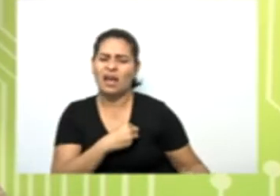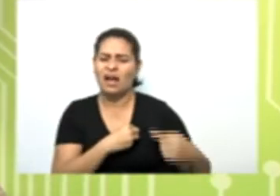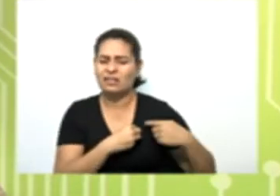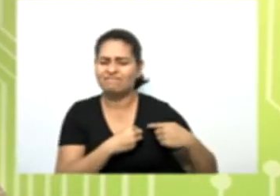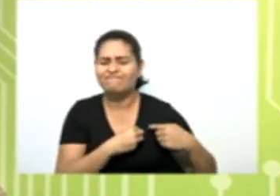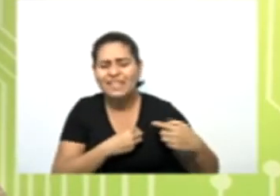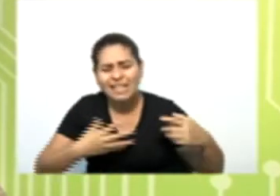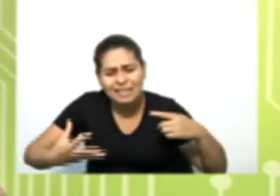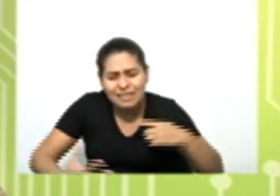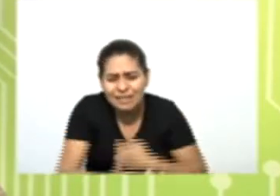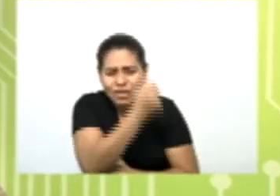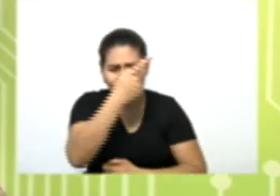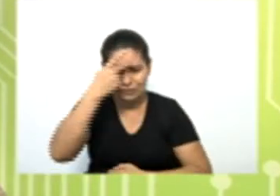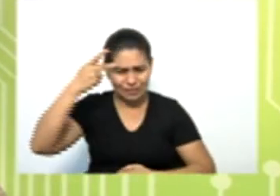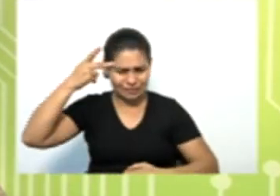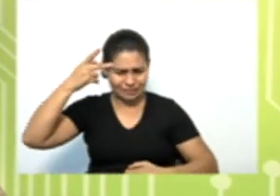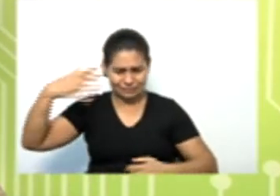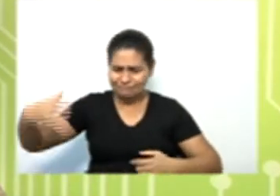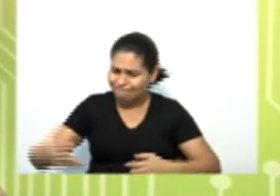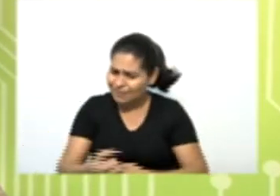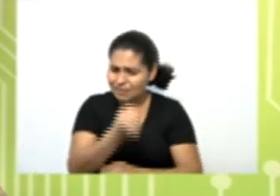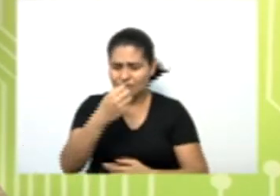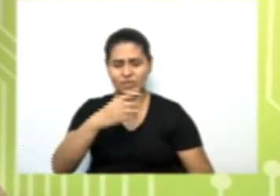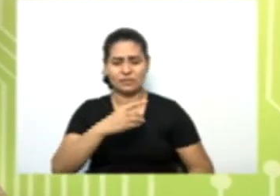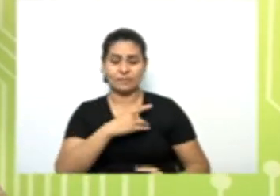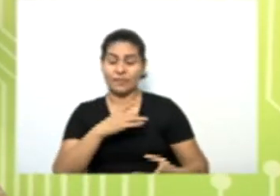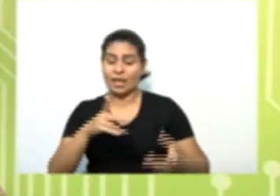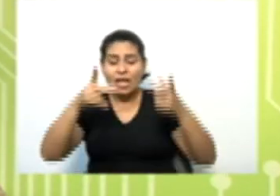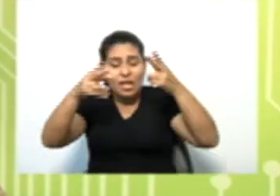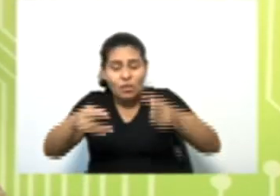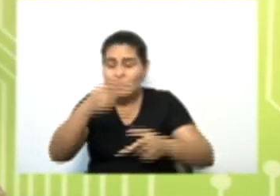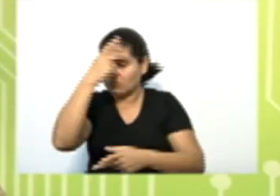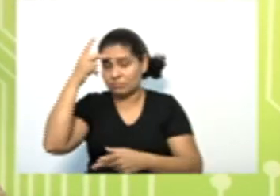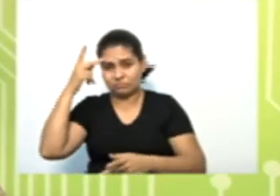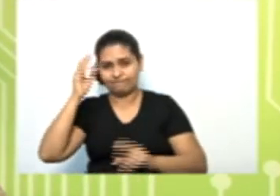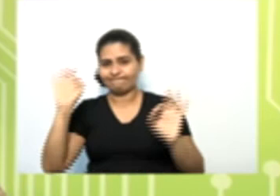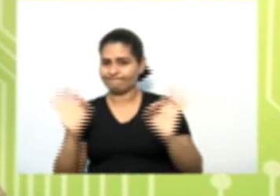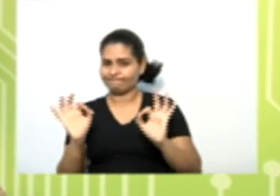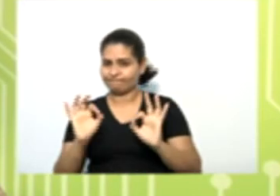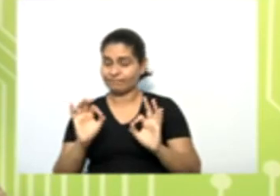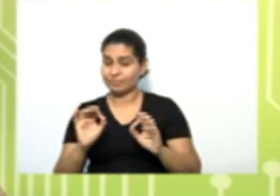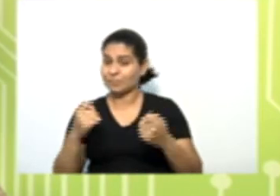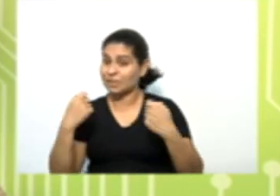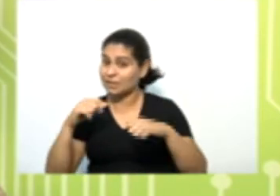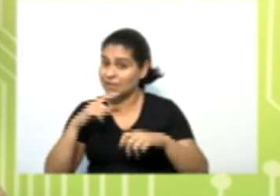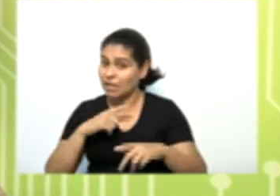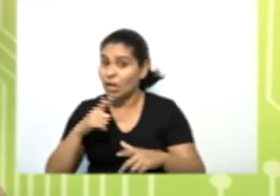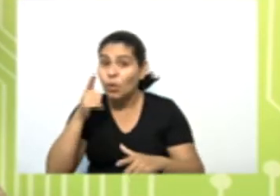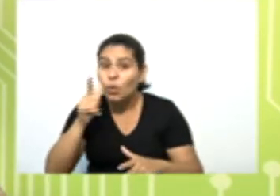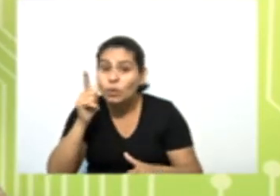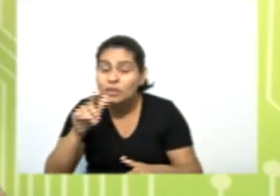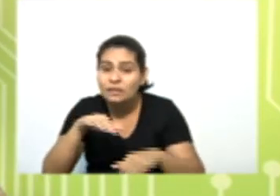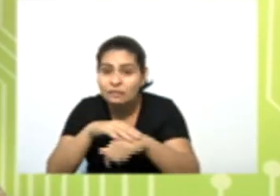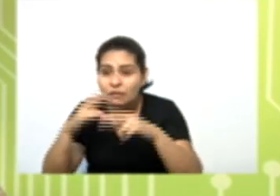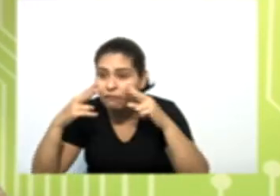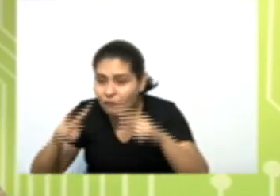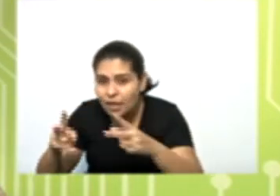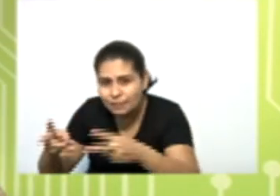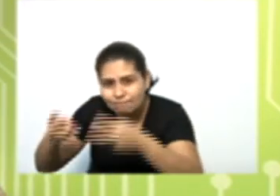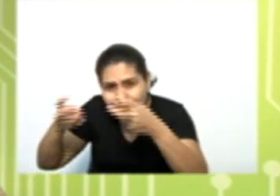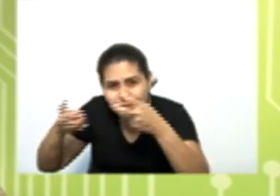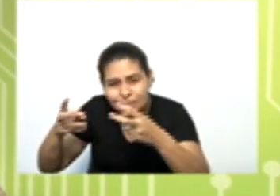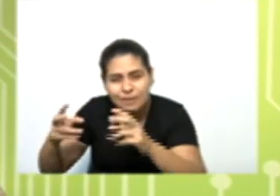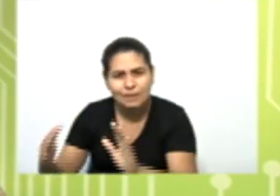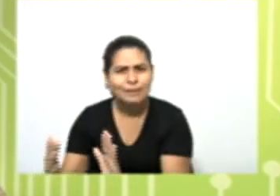quer salvar o pecador. Da mesma forma, o conflito ele não pode agredir a pessoa. ele tem que se agredir, ele tem que ver, ele tem que bater